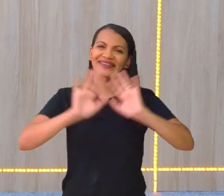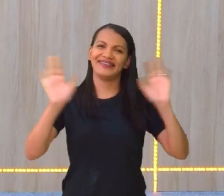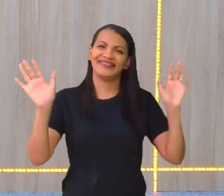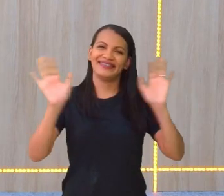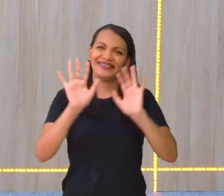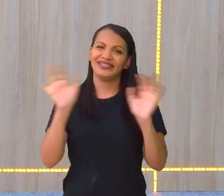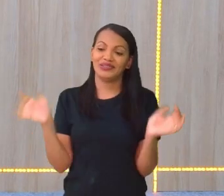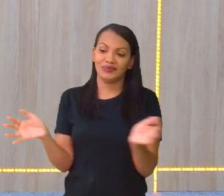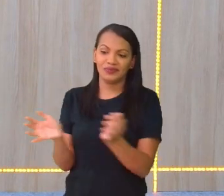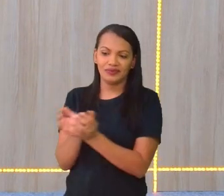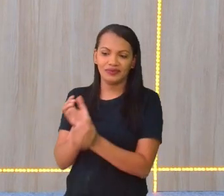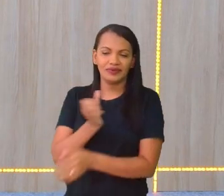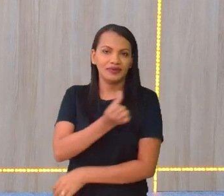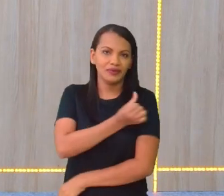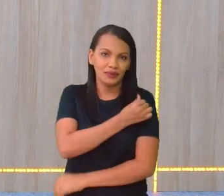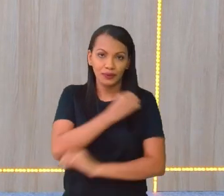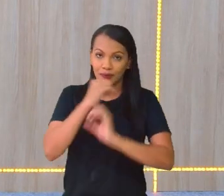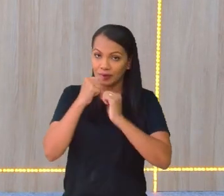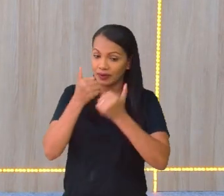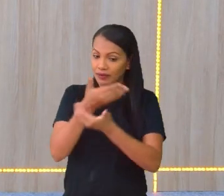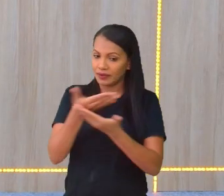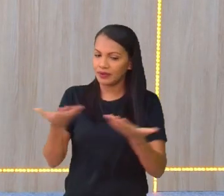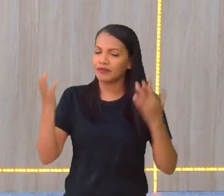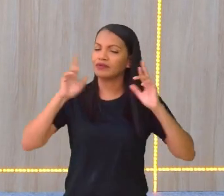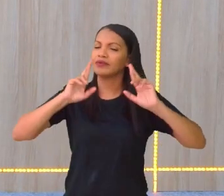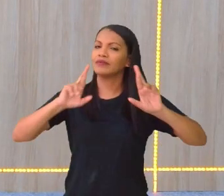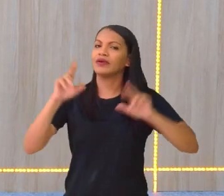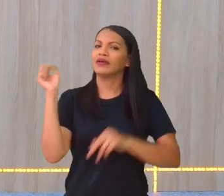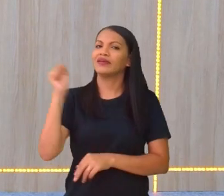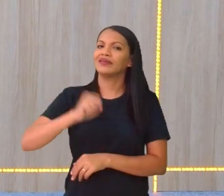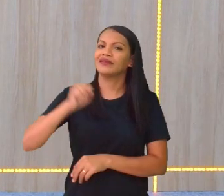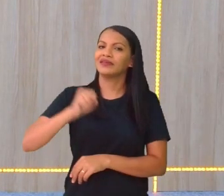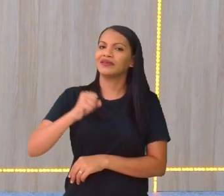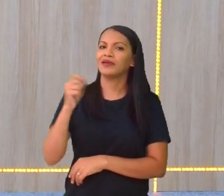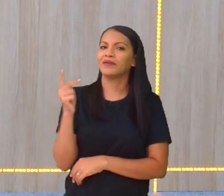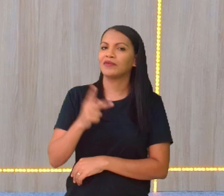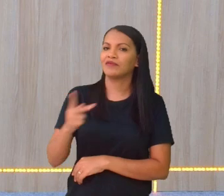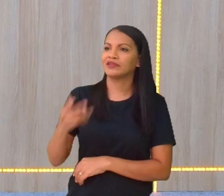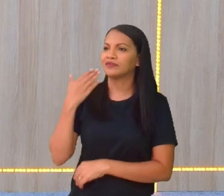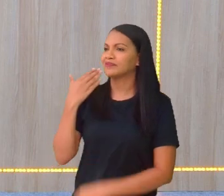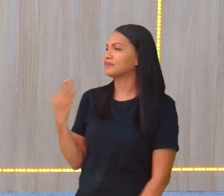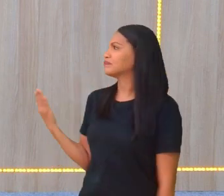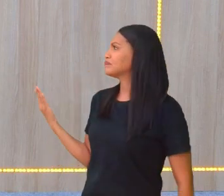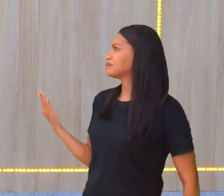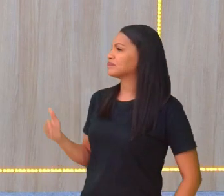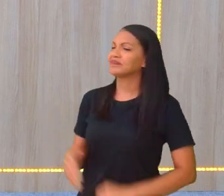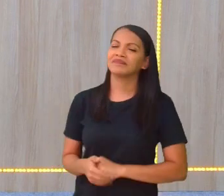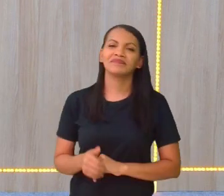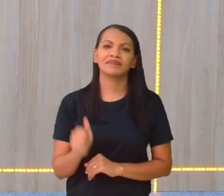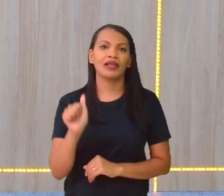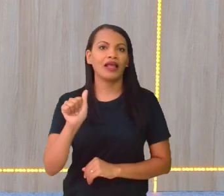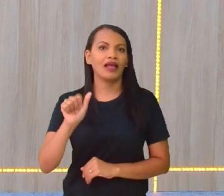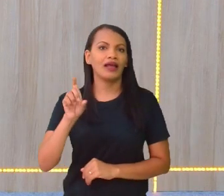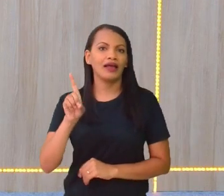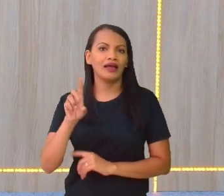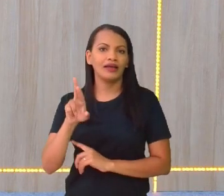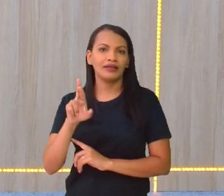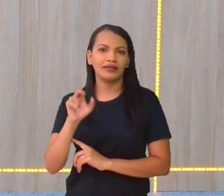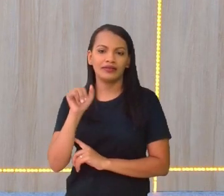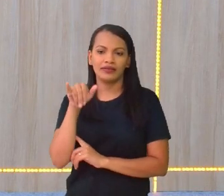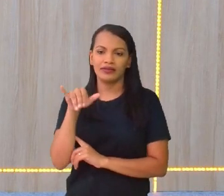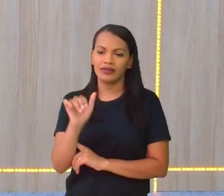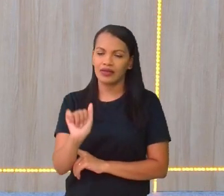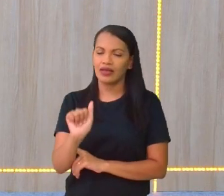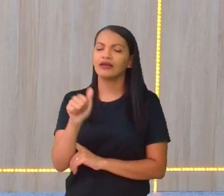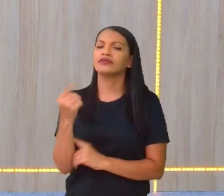sexto ano, tudo bem com vocês? Espero que sim. Eu sou a professora Adriana Maria, este é o meu sinal e estamos aqui para mais